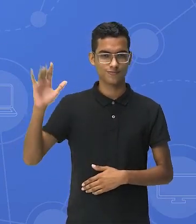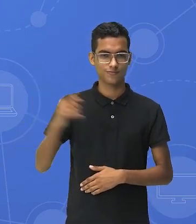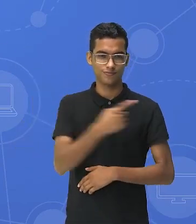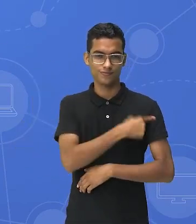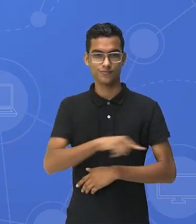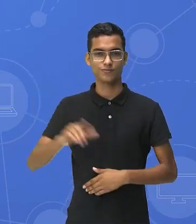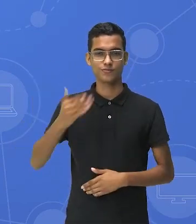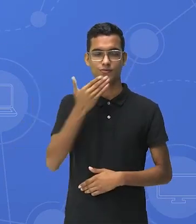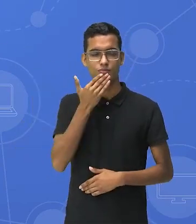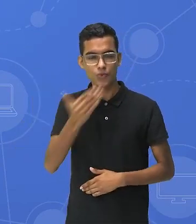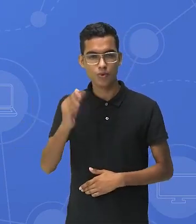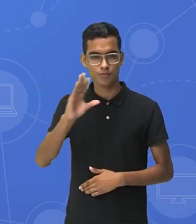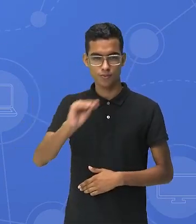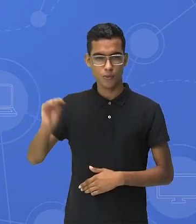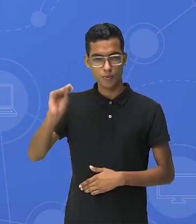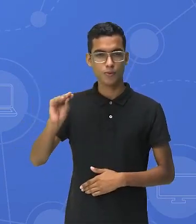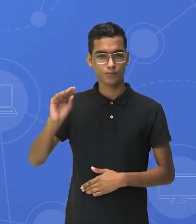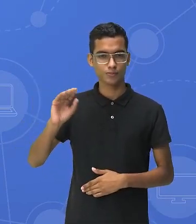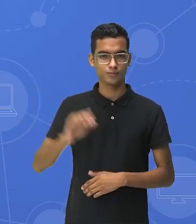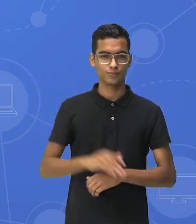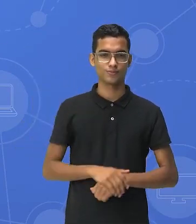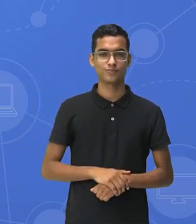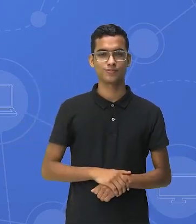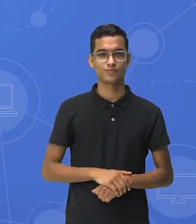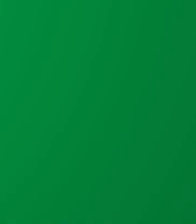ano. Um beijo e até logo.